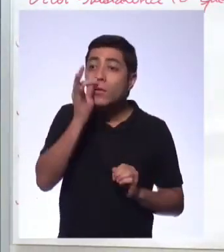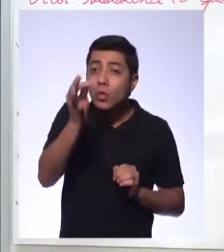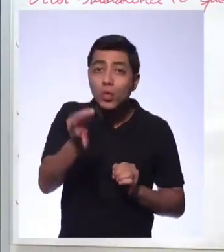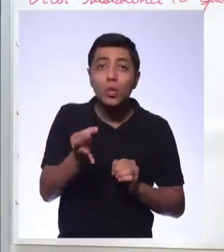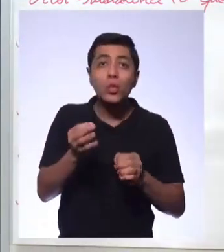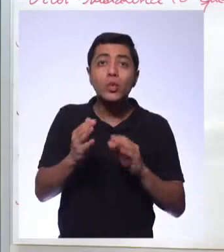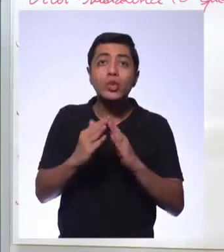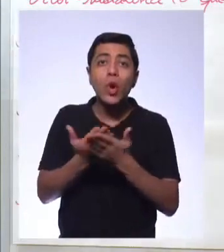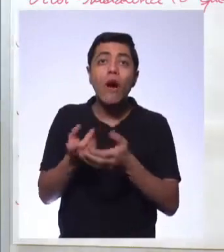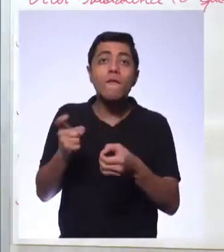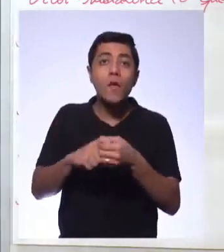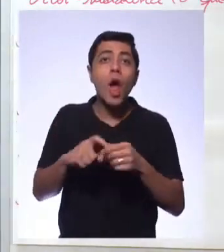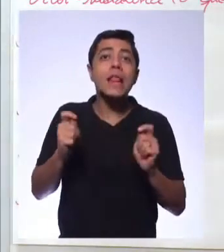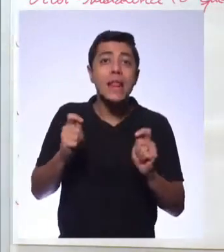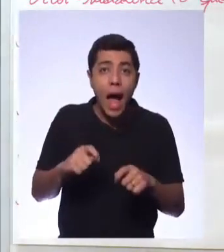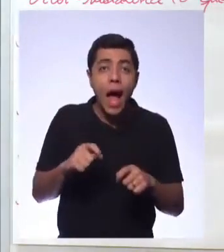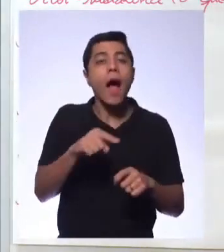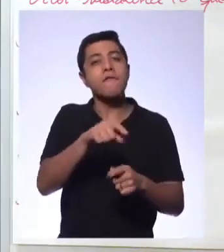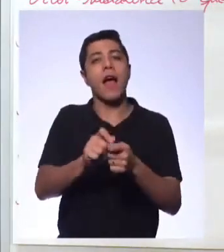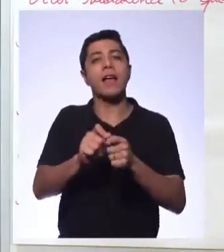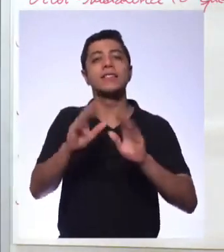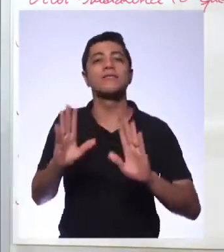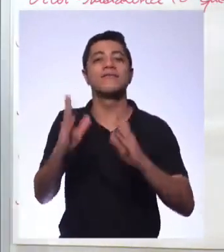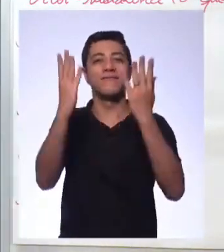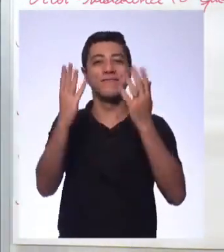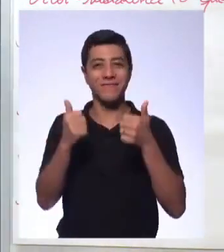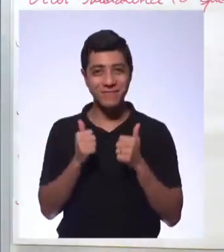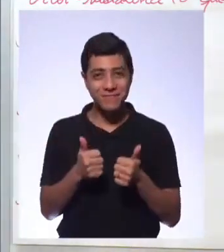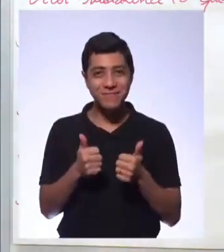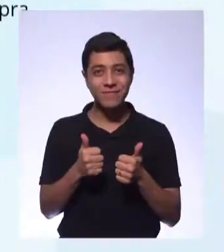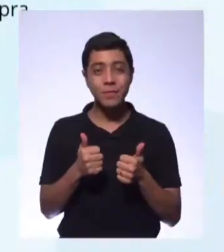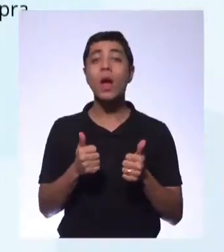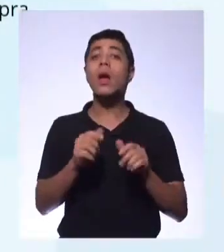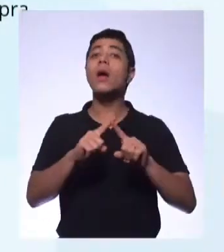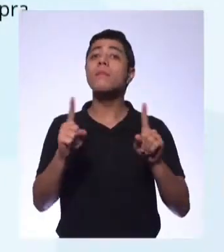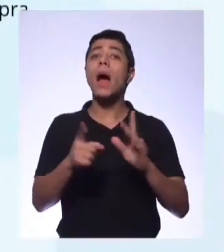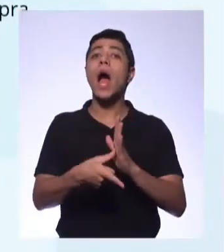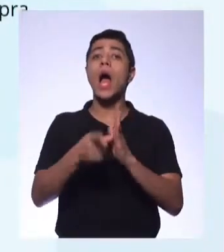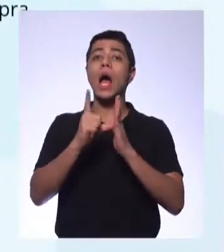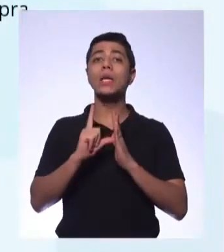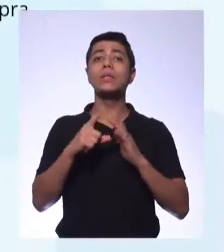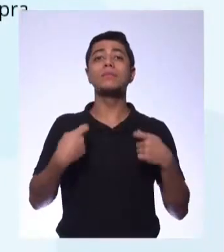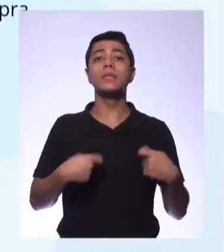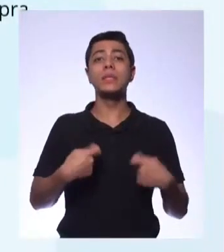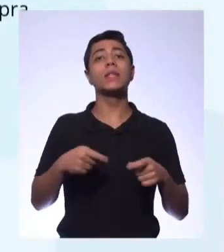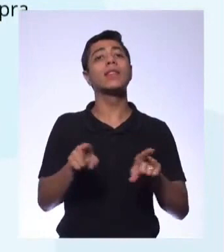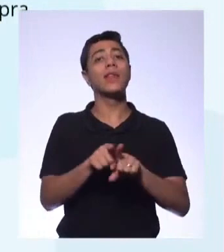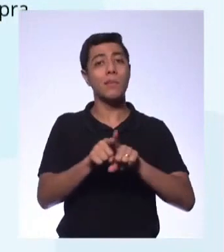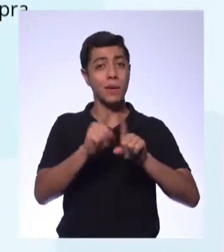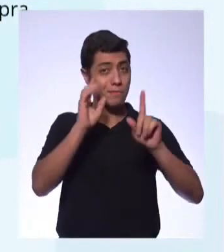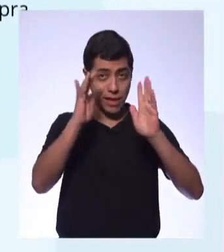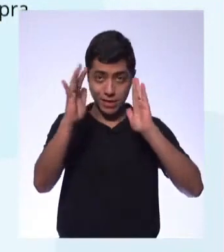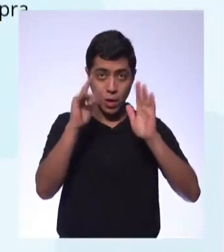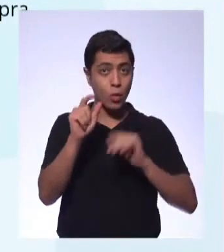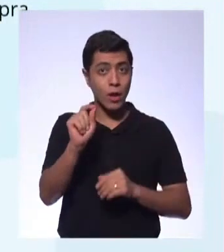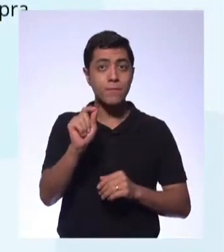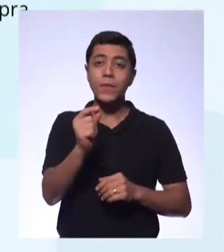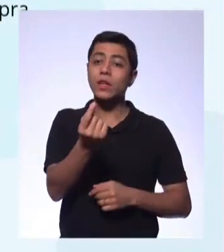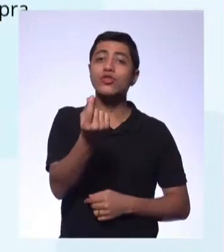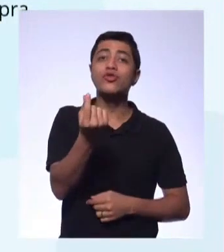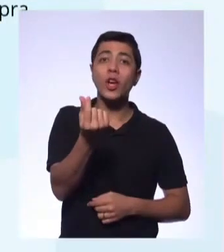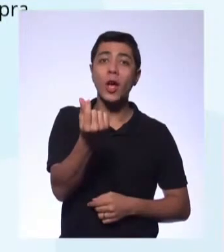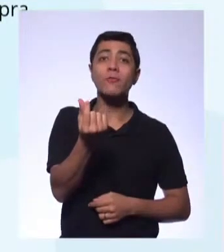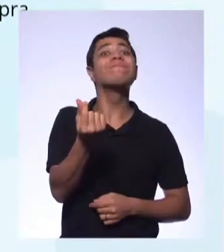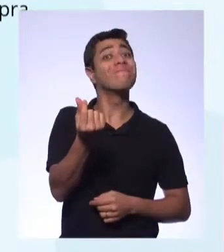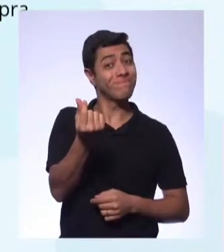importante agora também é saber como a gente vai levantar fundos, ou a verba necessária para a utilização desse evento, né, para a gente realizar